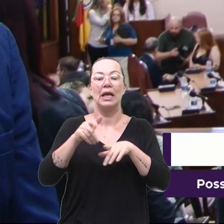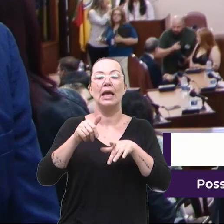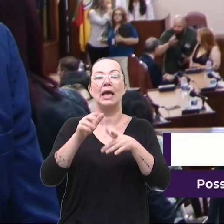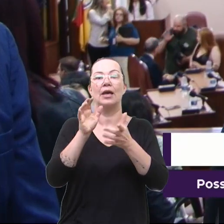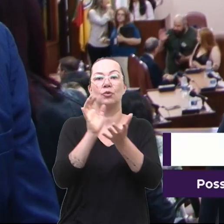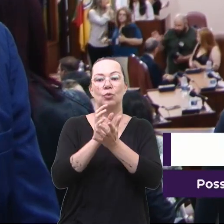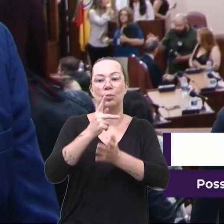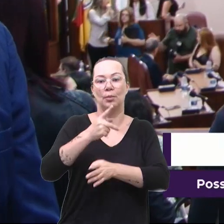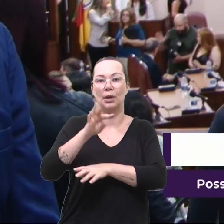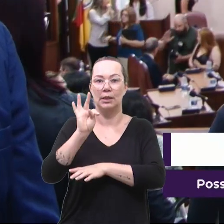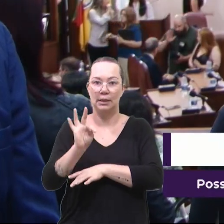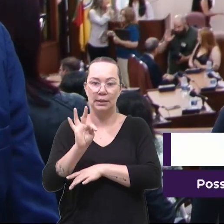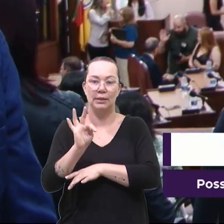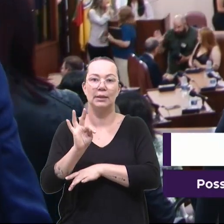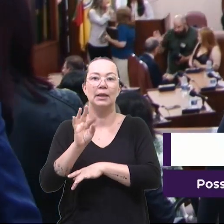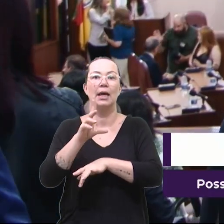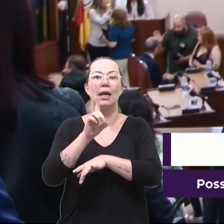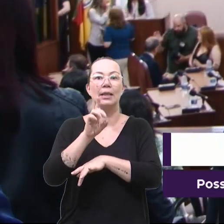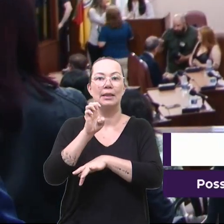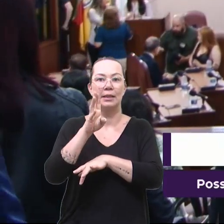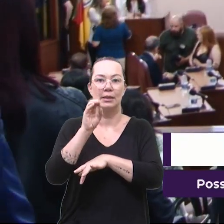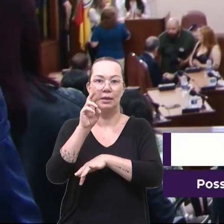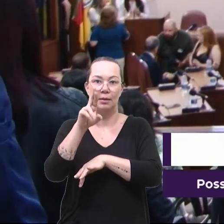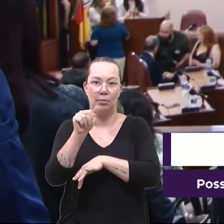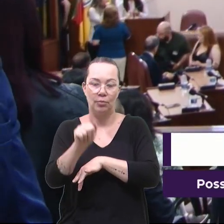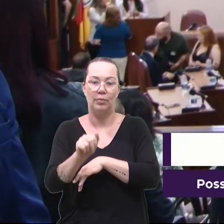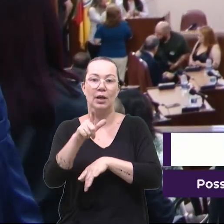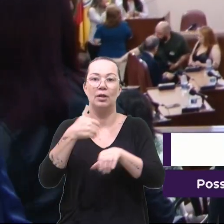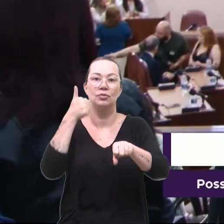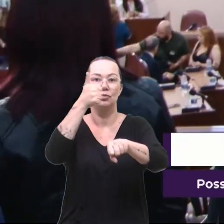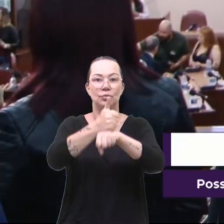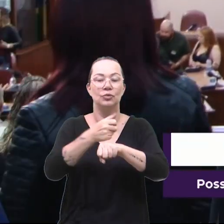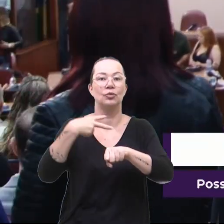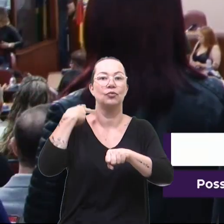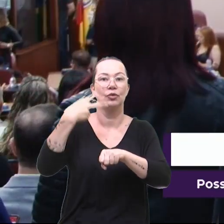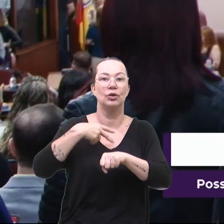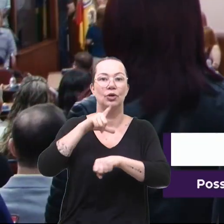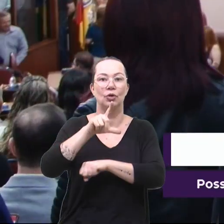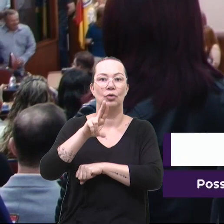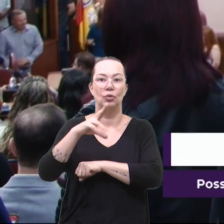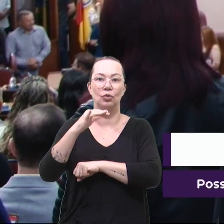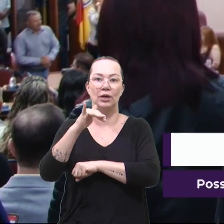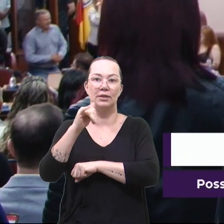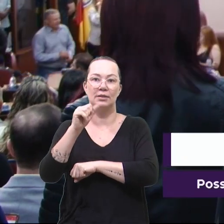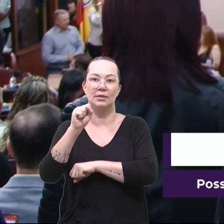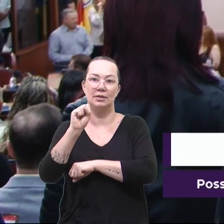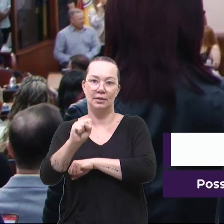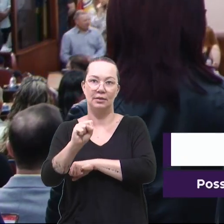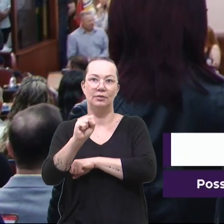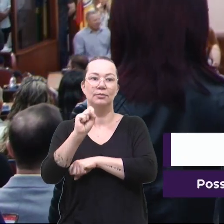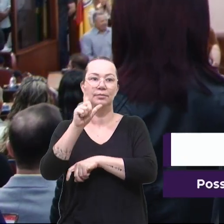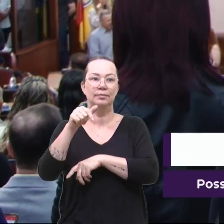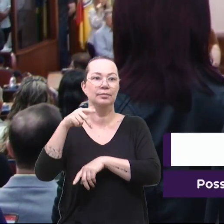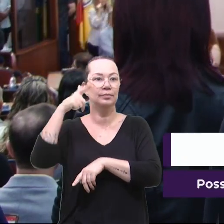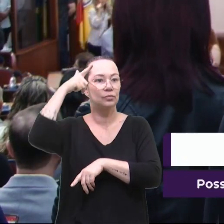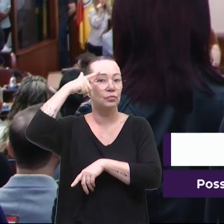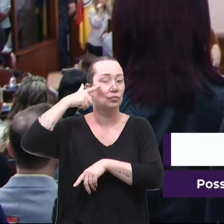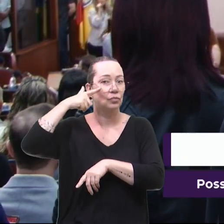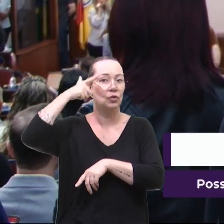Partido dos Trabalhadores, Cléo Araújo. Então, ela substituiu o vereador Lucas Caranhato, que estava licenciado.